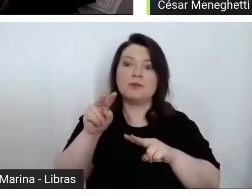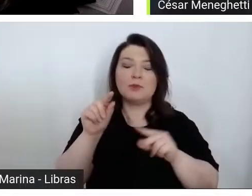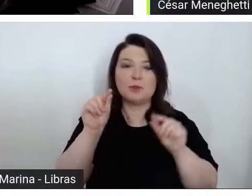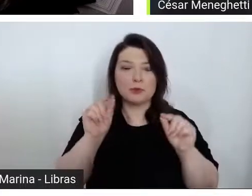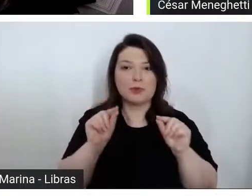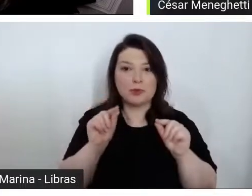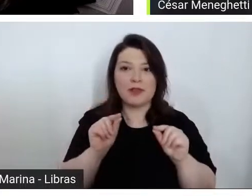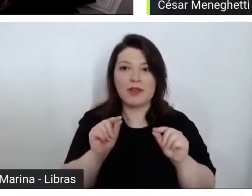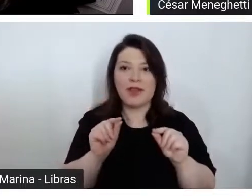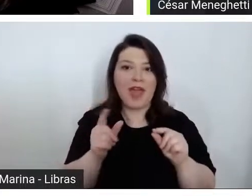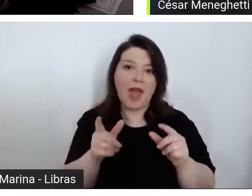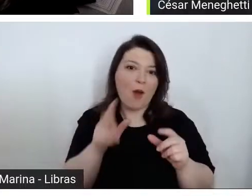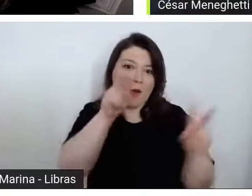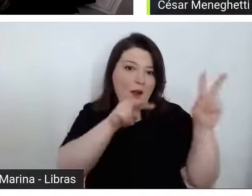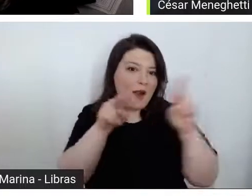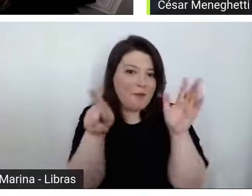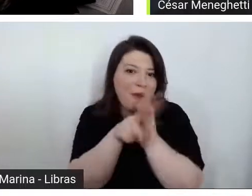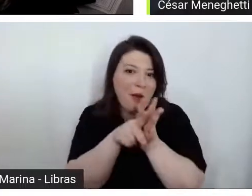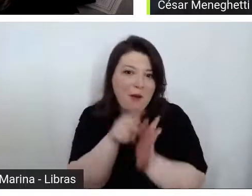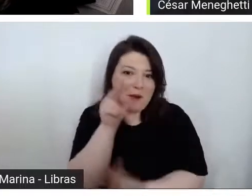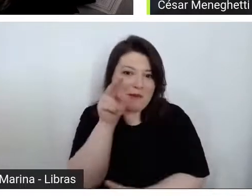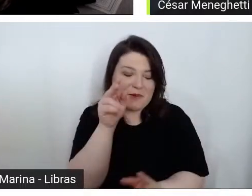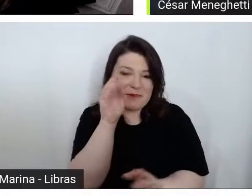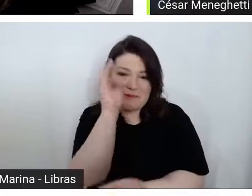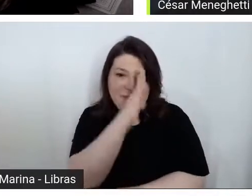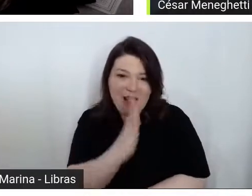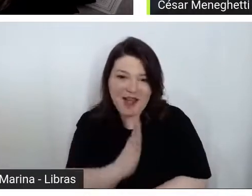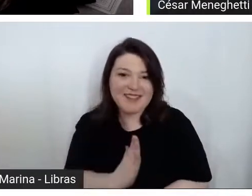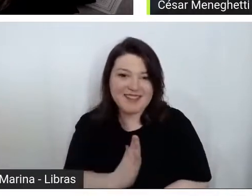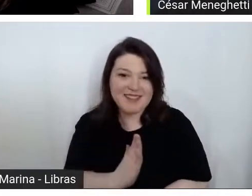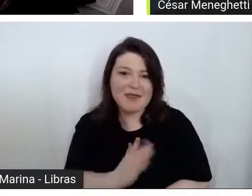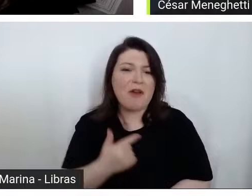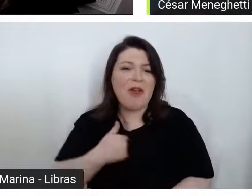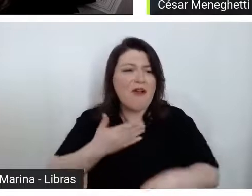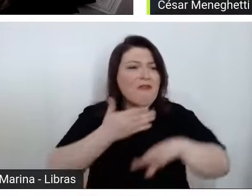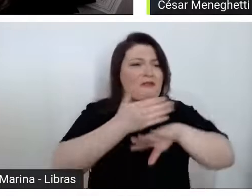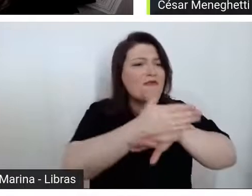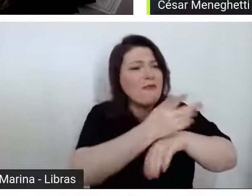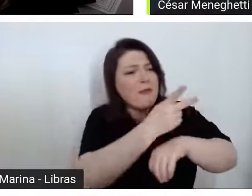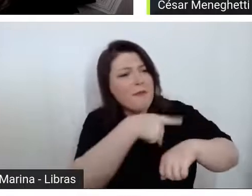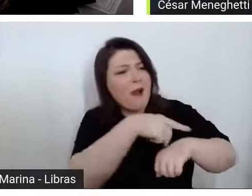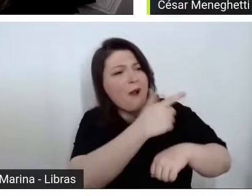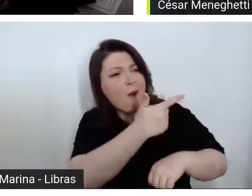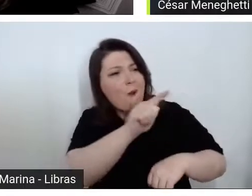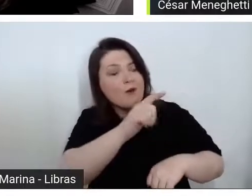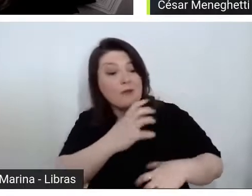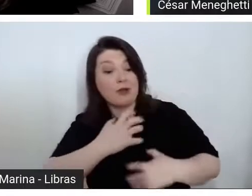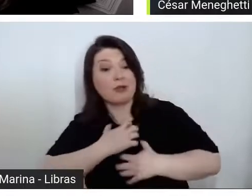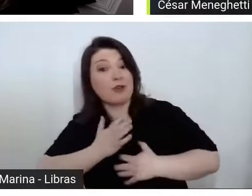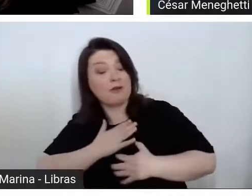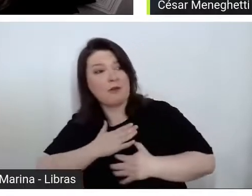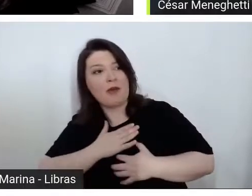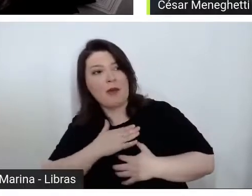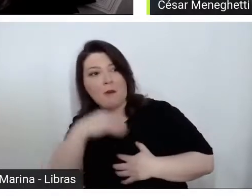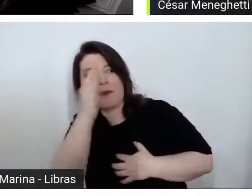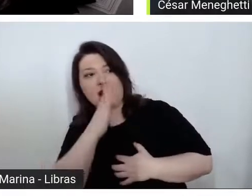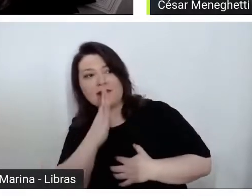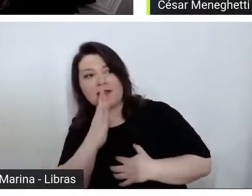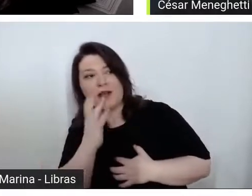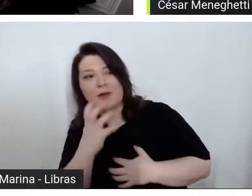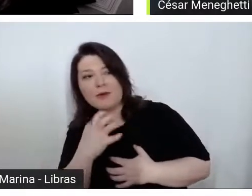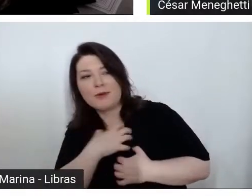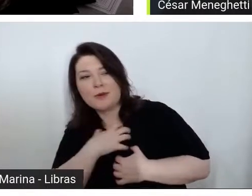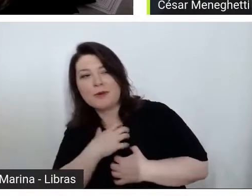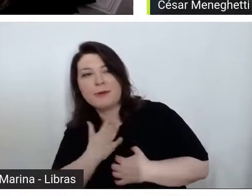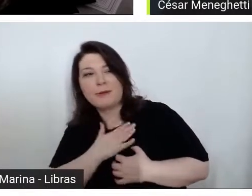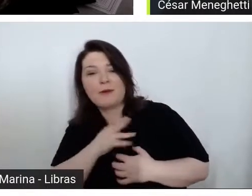digo, brasileiro de alguns pedaços do mundo. Então, era mais ou menos essa a ideia dessa